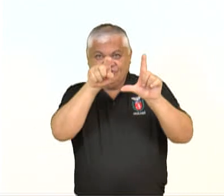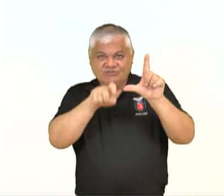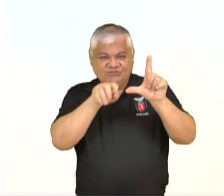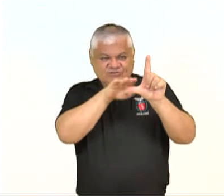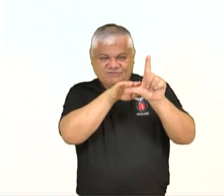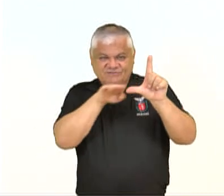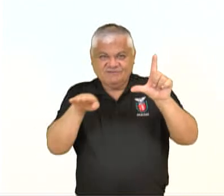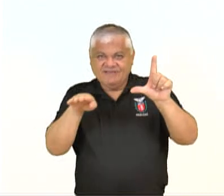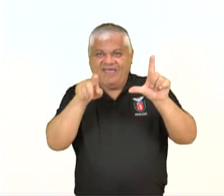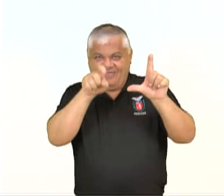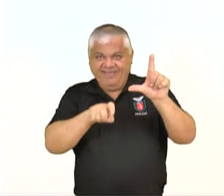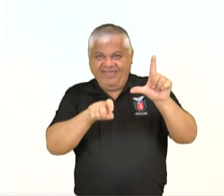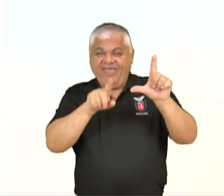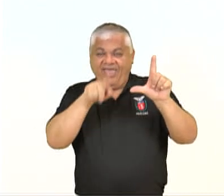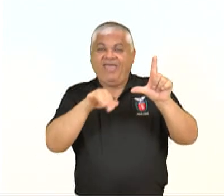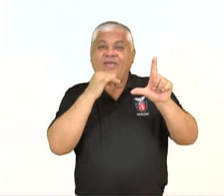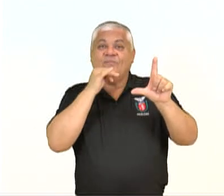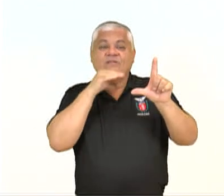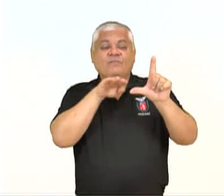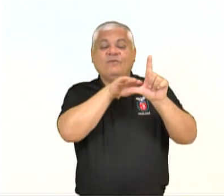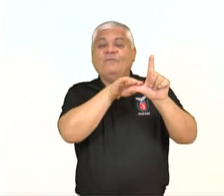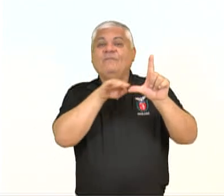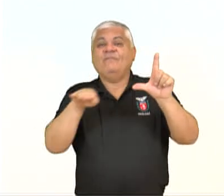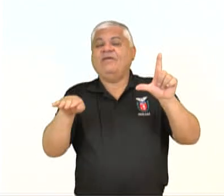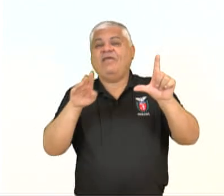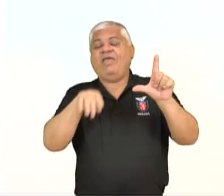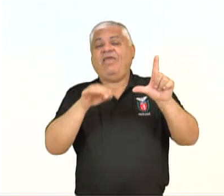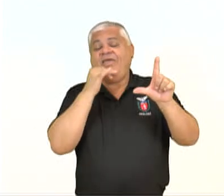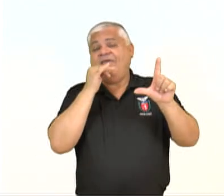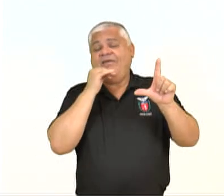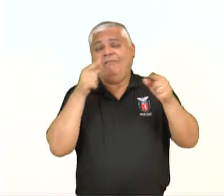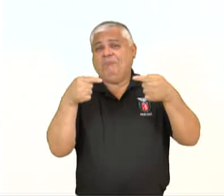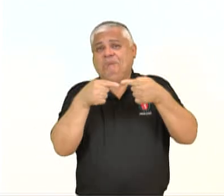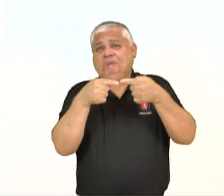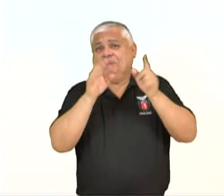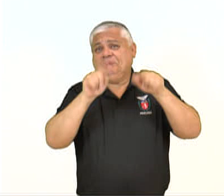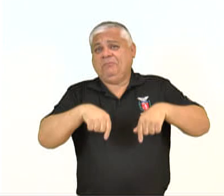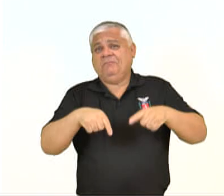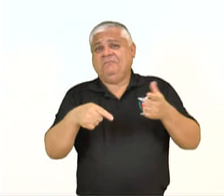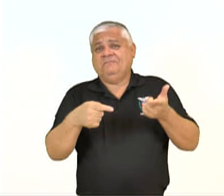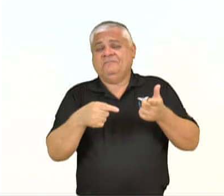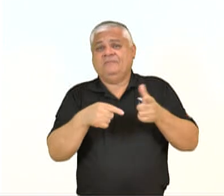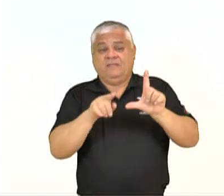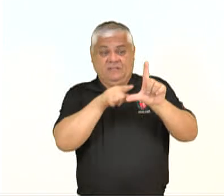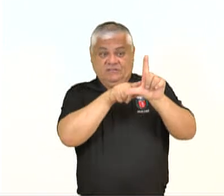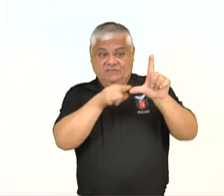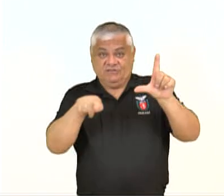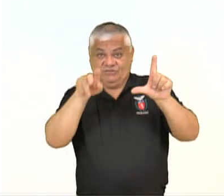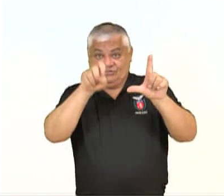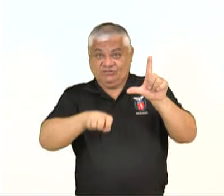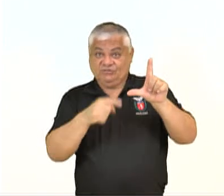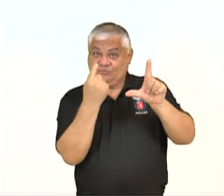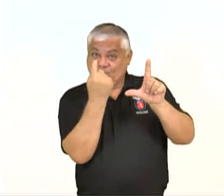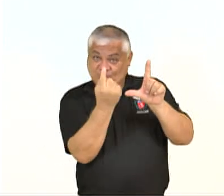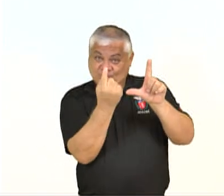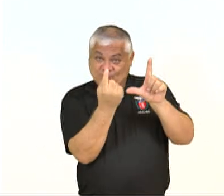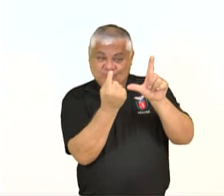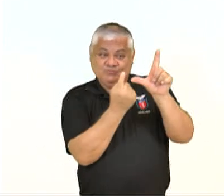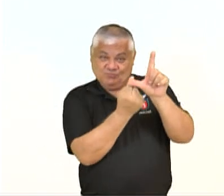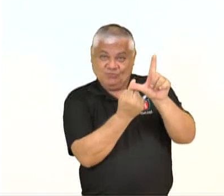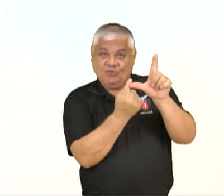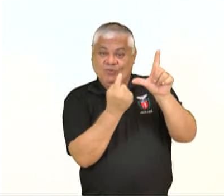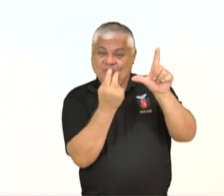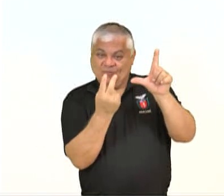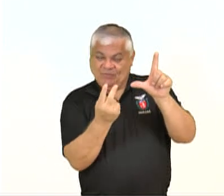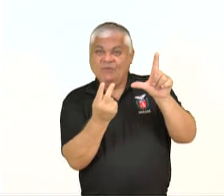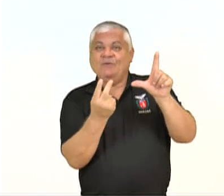de simetria, o meio representa o que? A média aritmética. Então, o que eu faço? Eu vou pegar o x1, vou pegar o